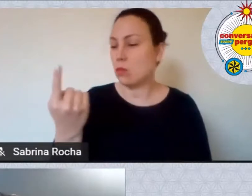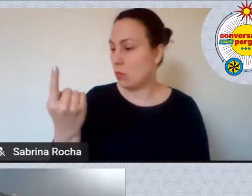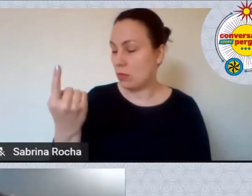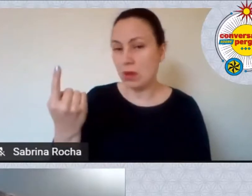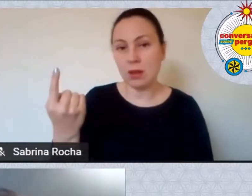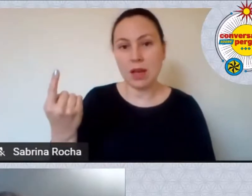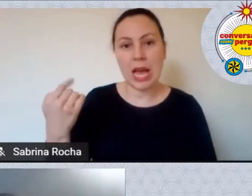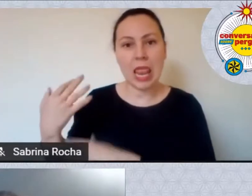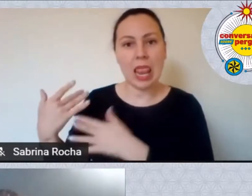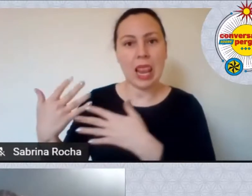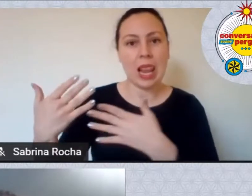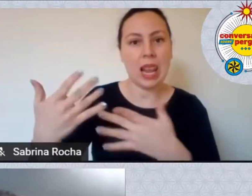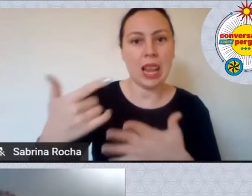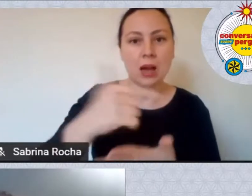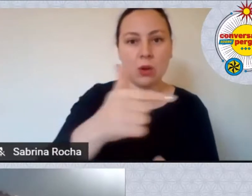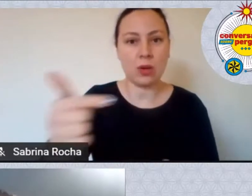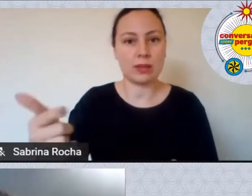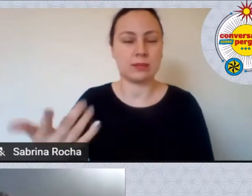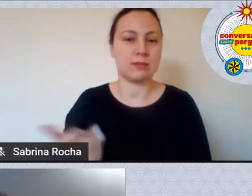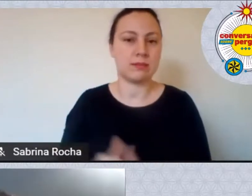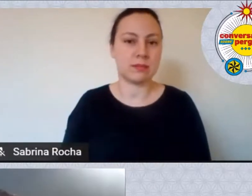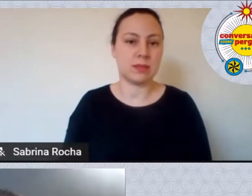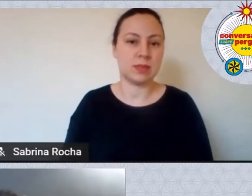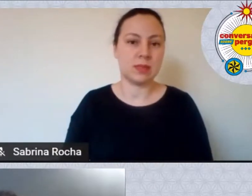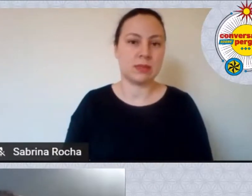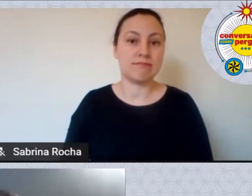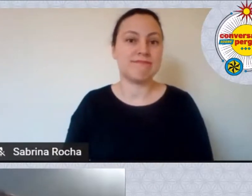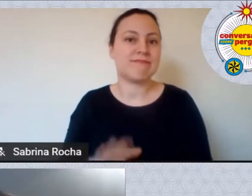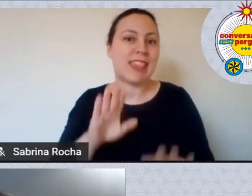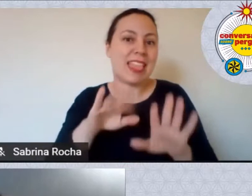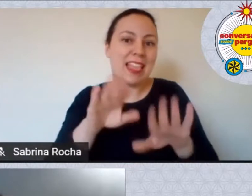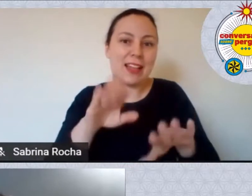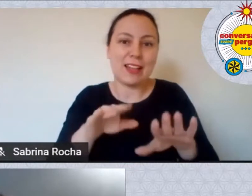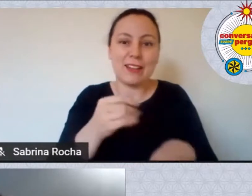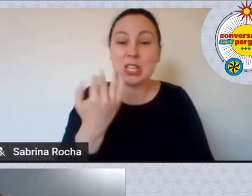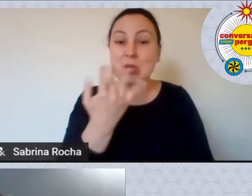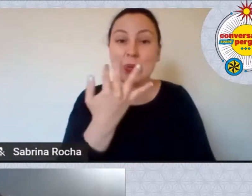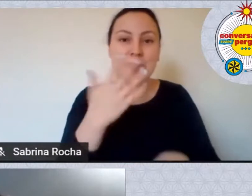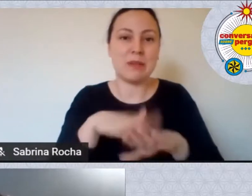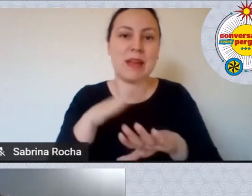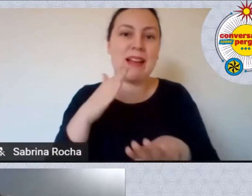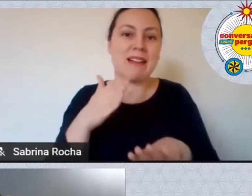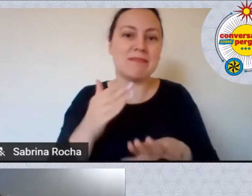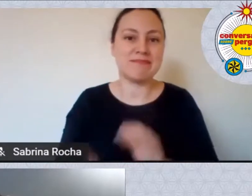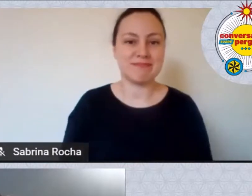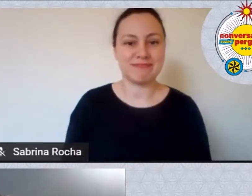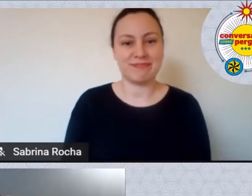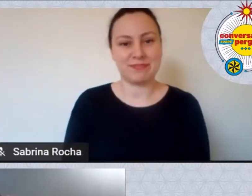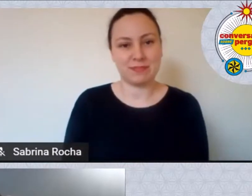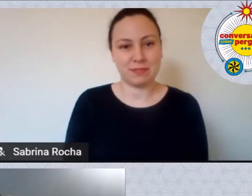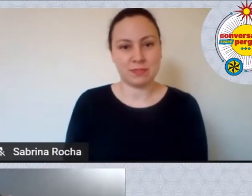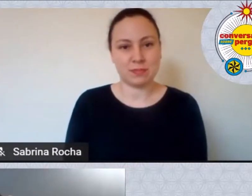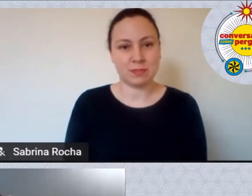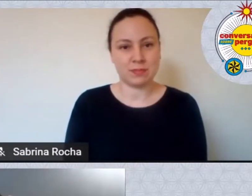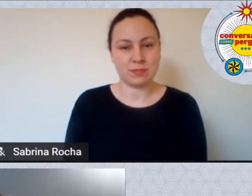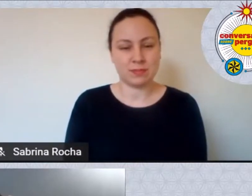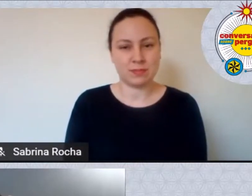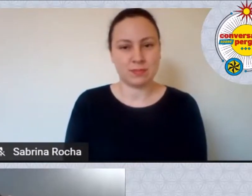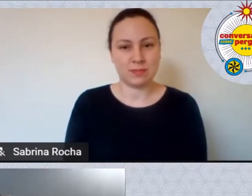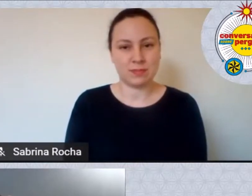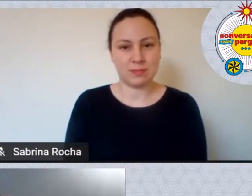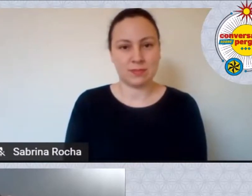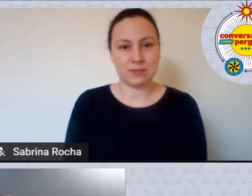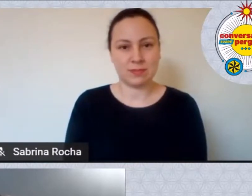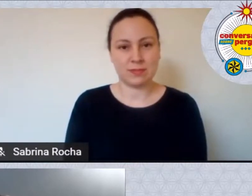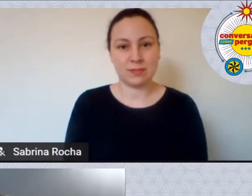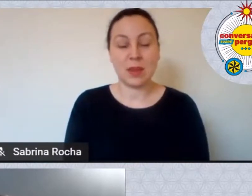mudanças, pode nos levar a um outro mundo, quiçá mais colorido. Uhum. E você acha que, bom, pelo que você disse, primeiro temos